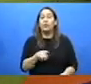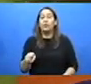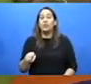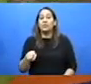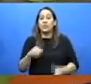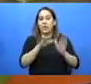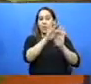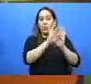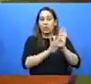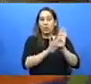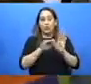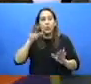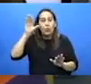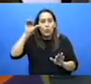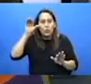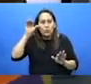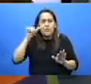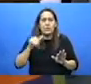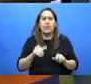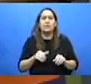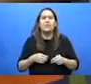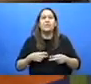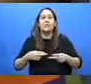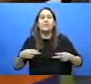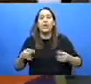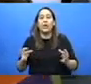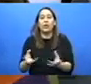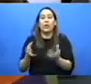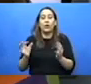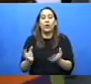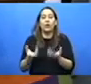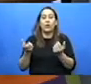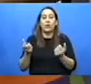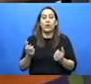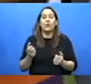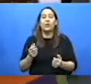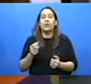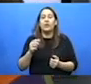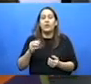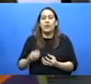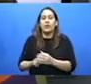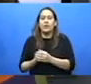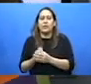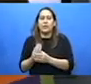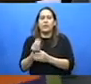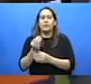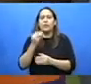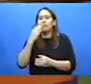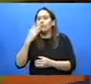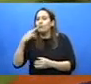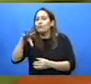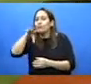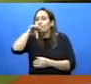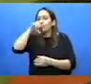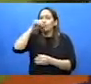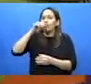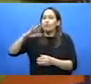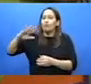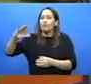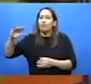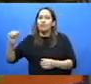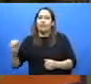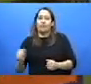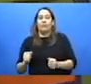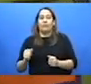uma curiosidade, ó. Algumas hortaliças e as plantas aromáticas podem ser cultivadas